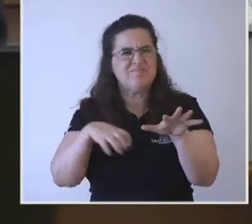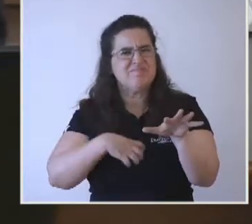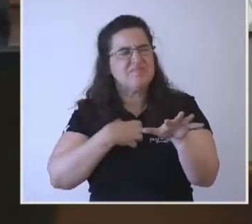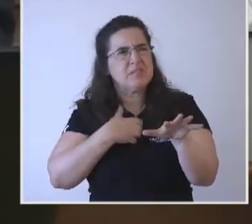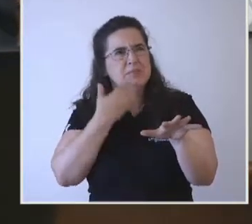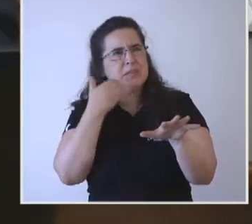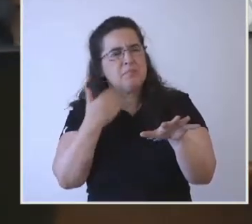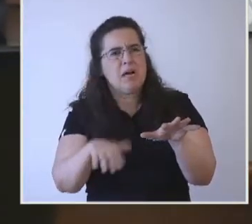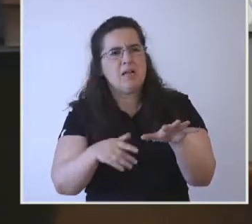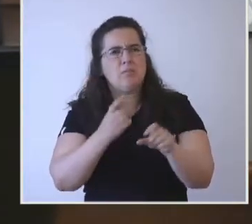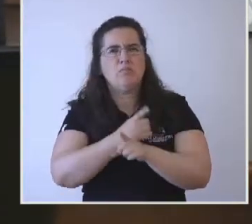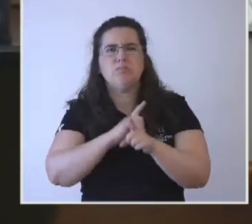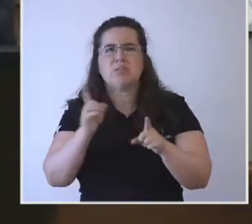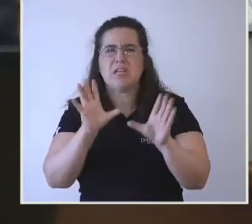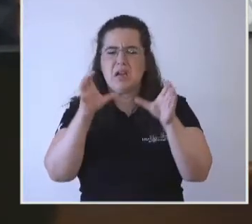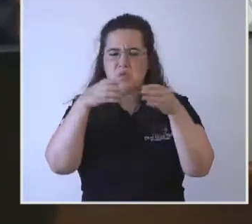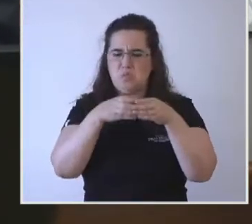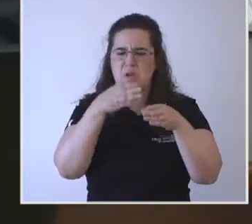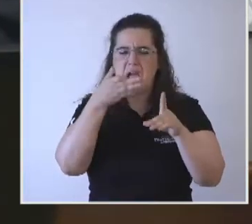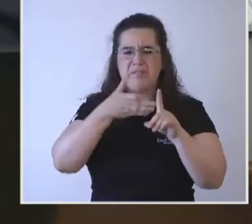que os adventistas se dispersam?